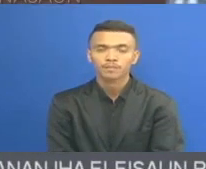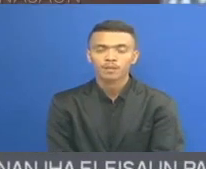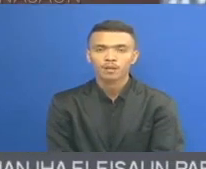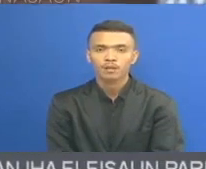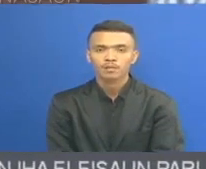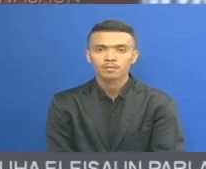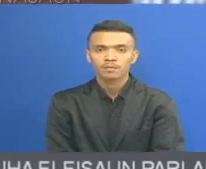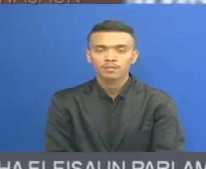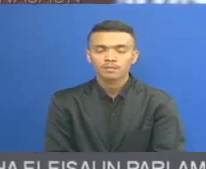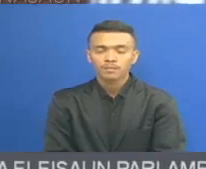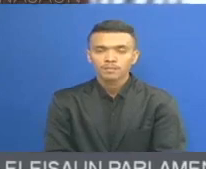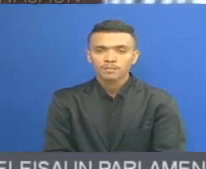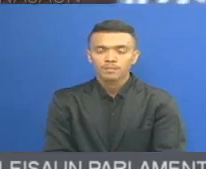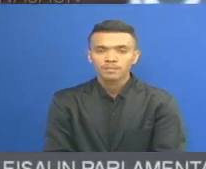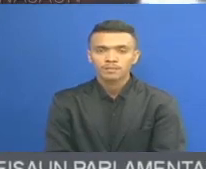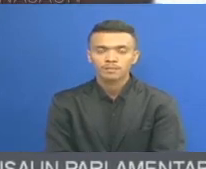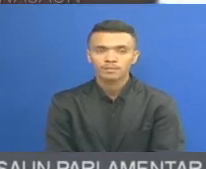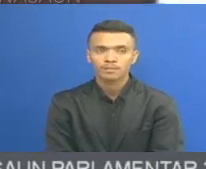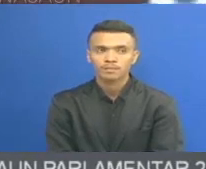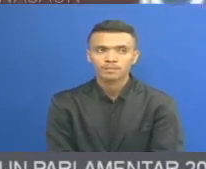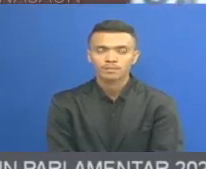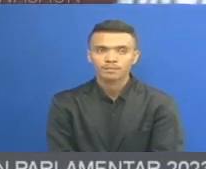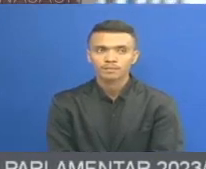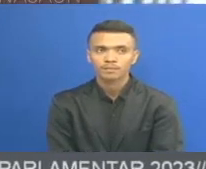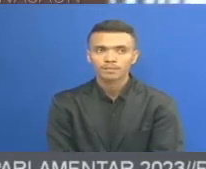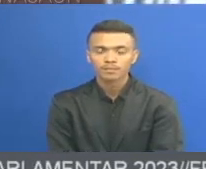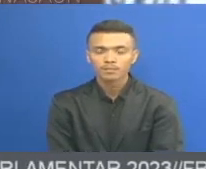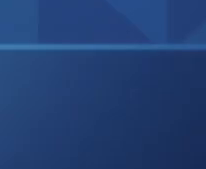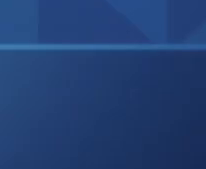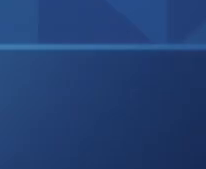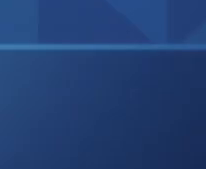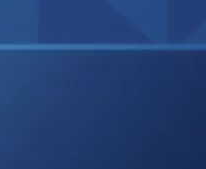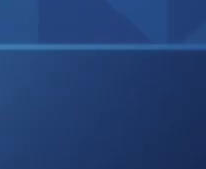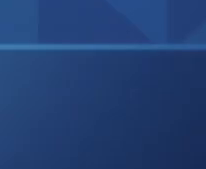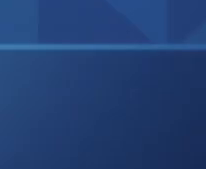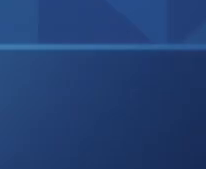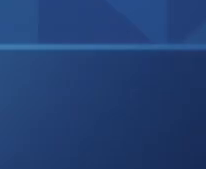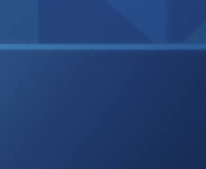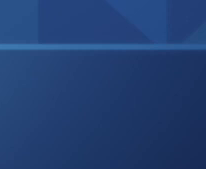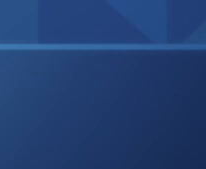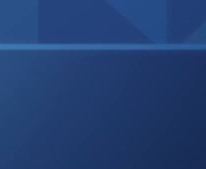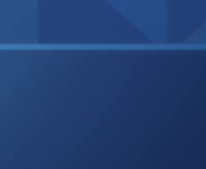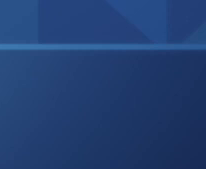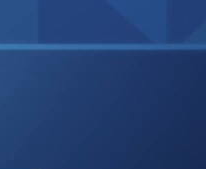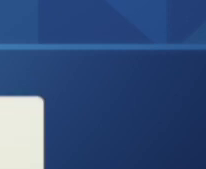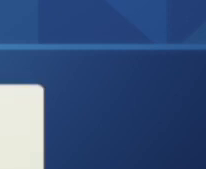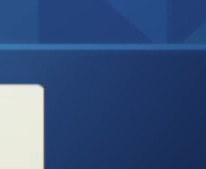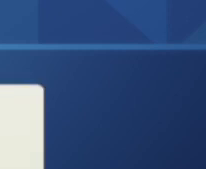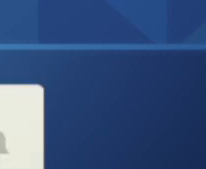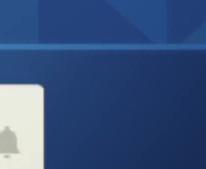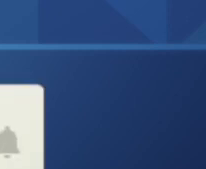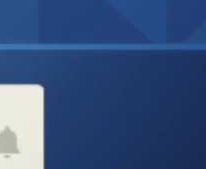no Balbin Gonçalves, chato reportagem, ba programa Jornal Eleição. Hai, telespectadores, ato